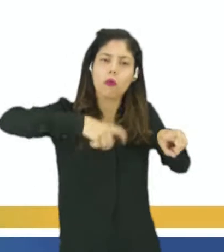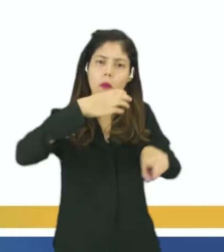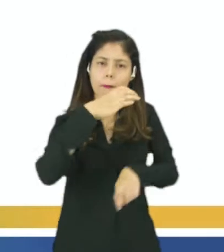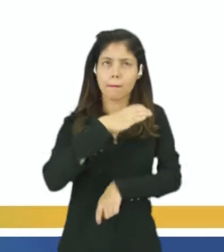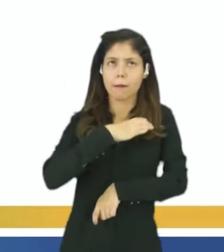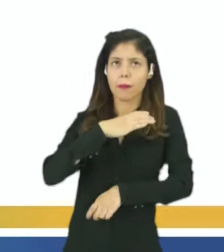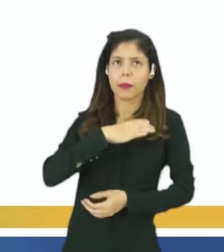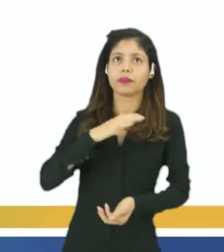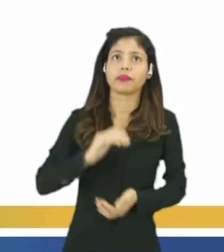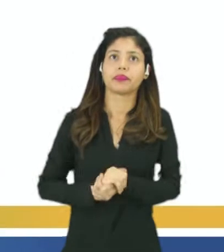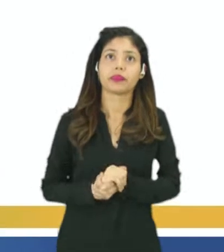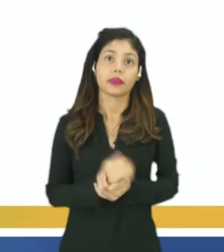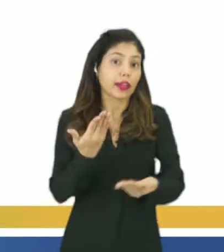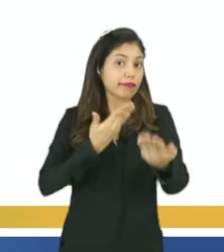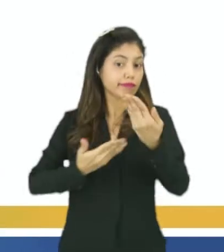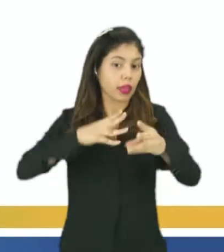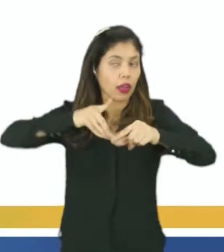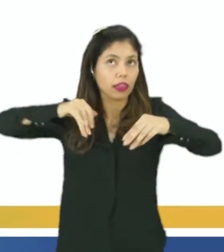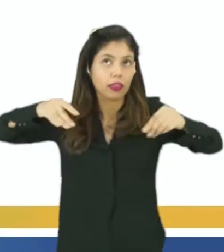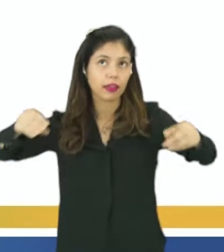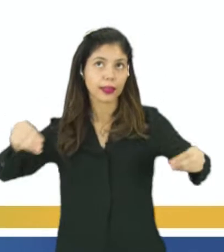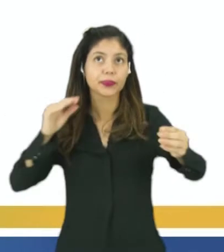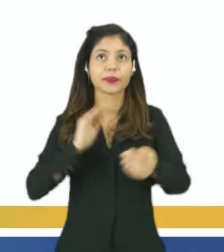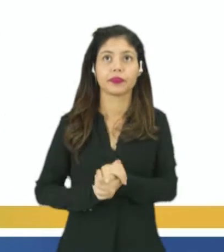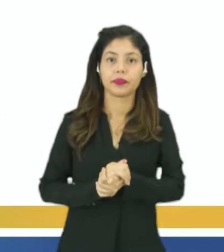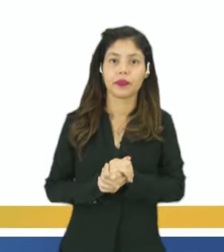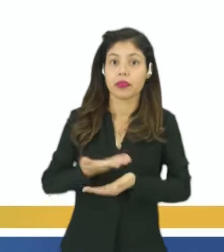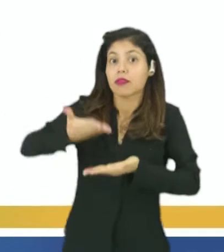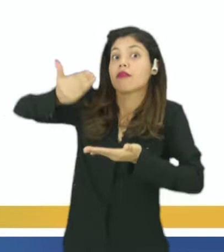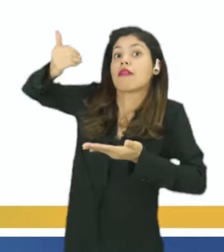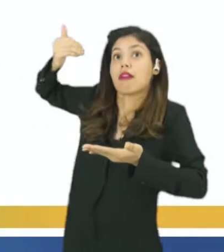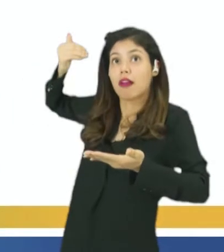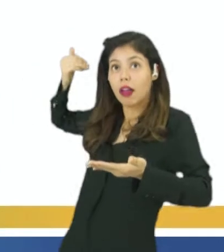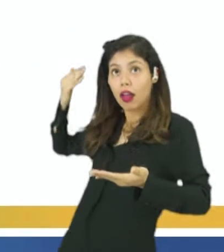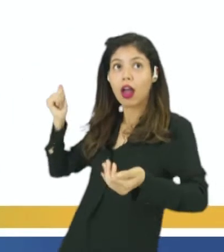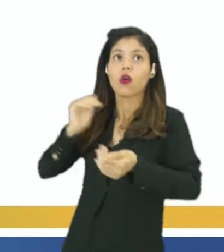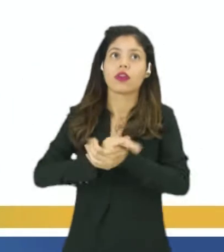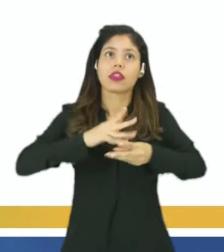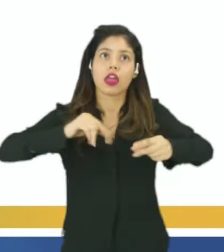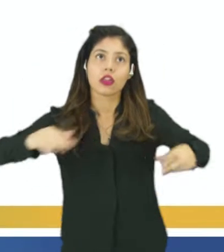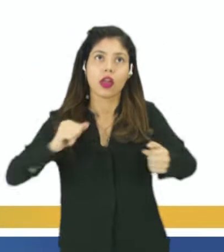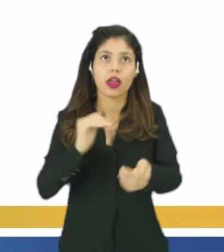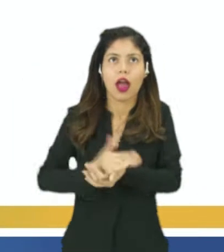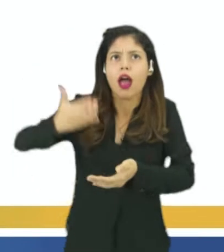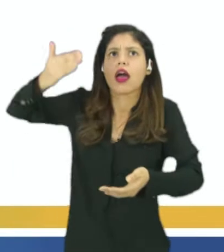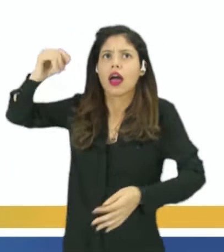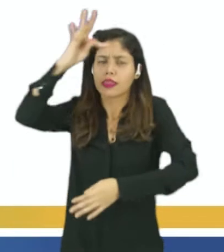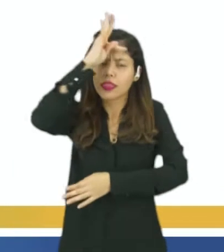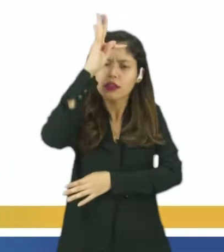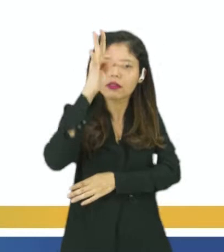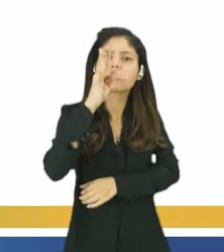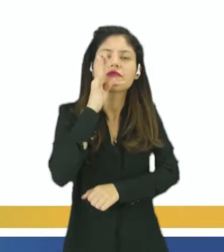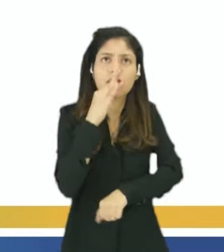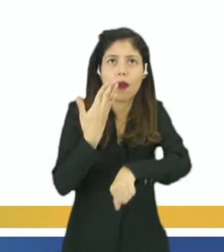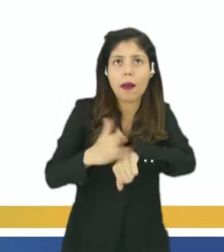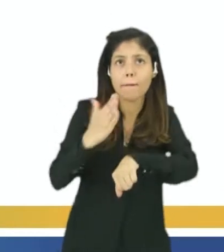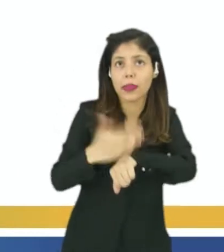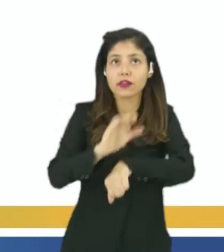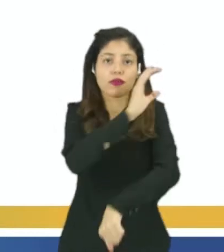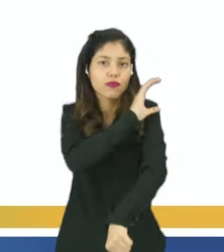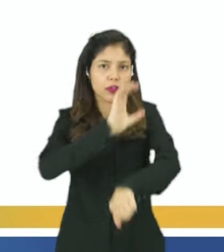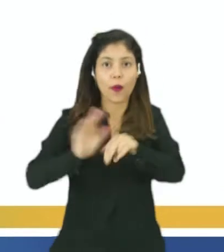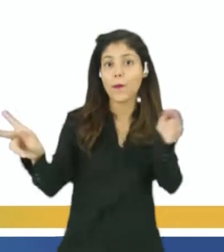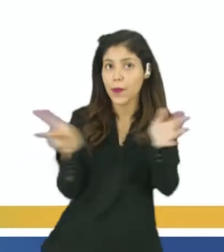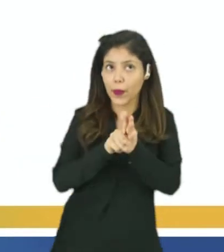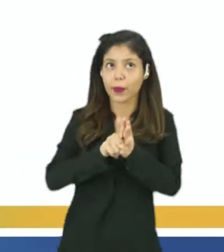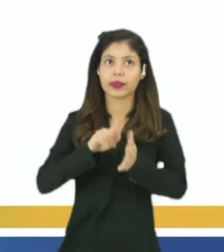se institui a partir das relações com a terra, o parentesco, o território, a ancestralidade, as tradições e